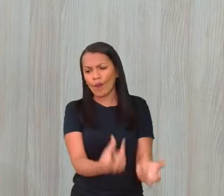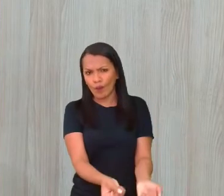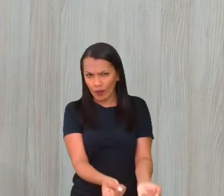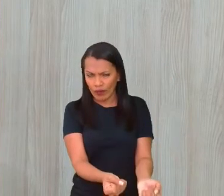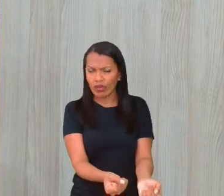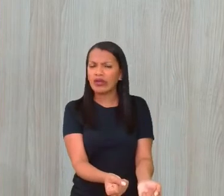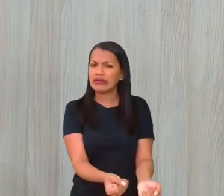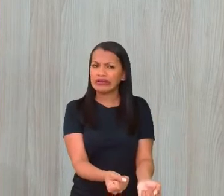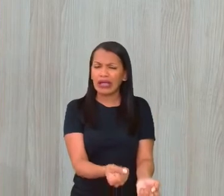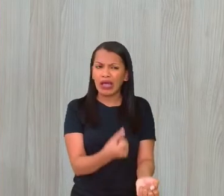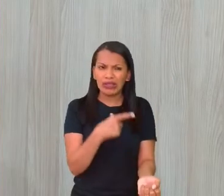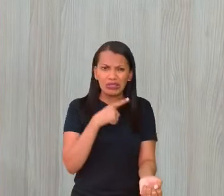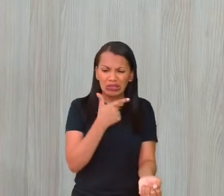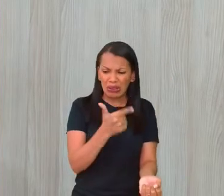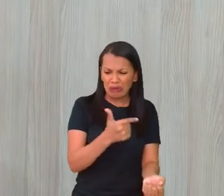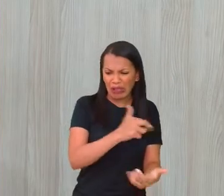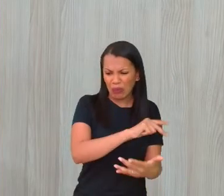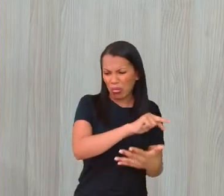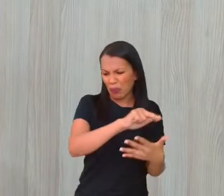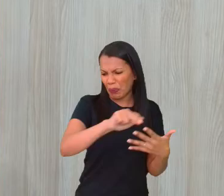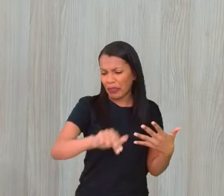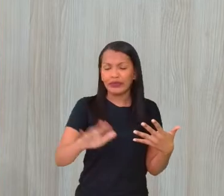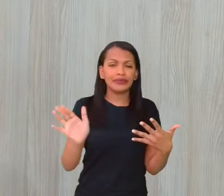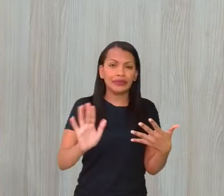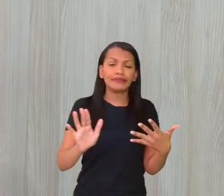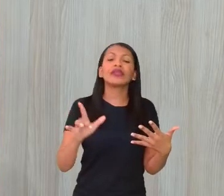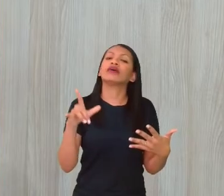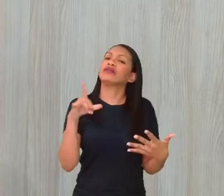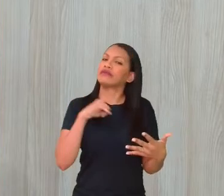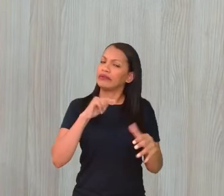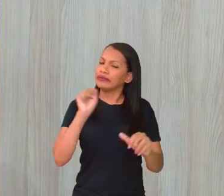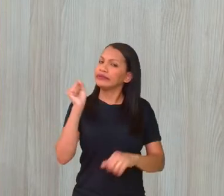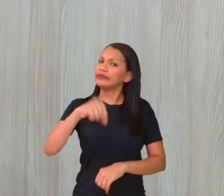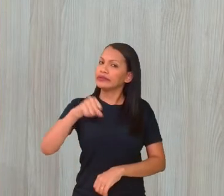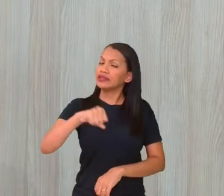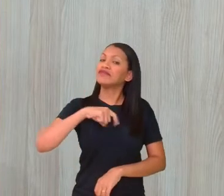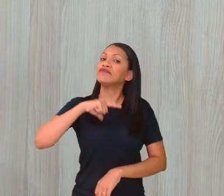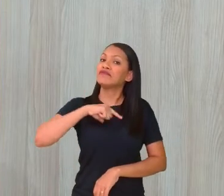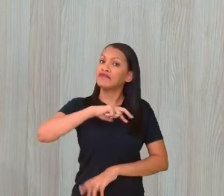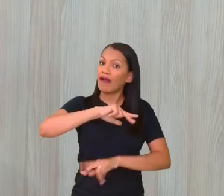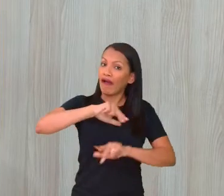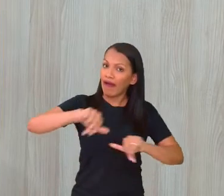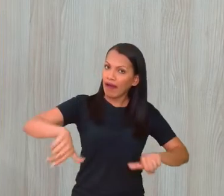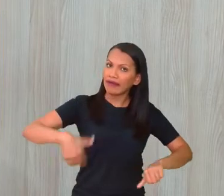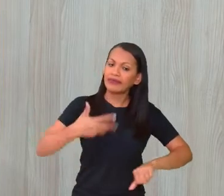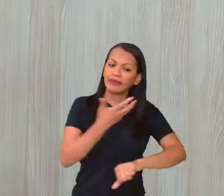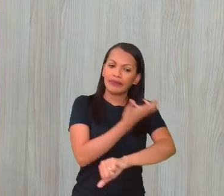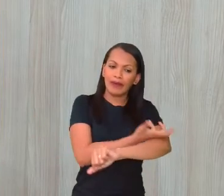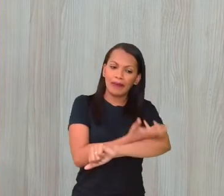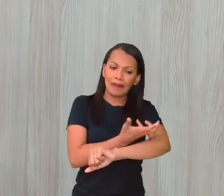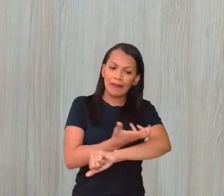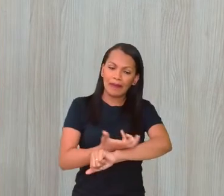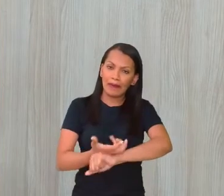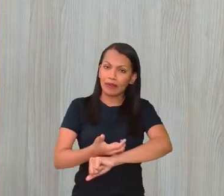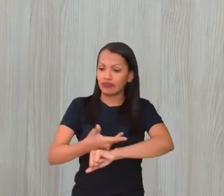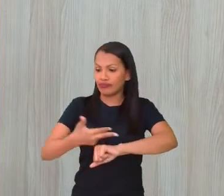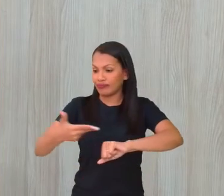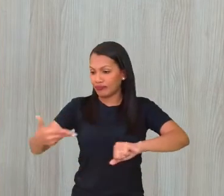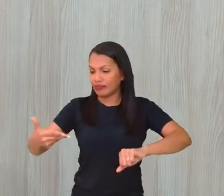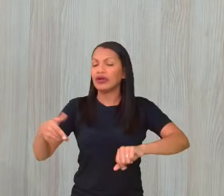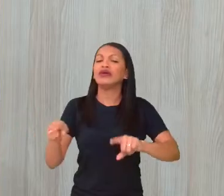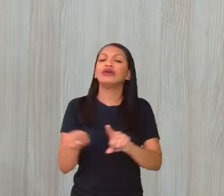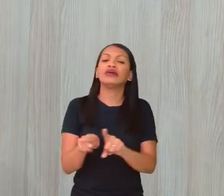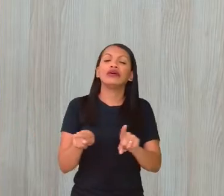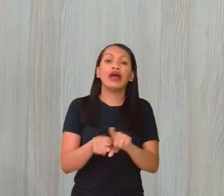nossa caatinga ela é rica, temos bastantes espécies vegetais, temos uma fauna bastante diversificada e tanto